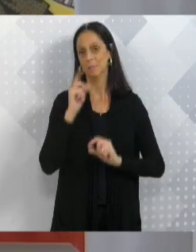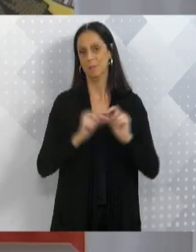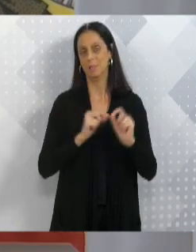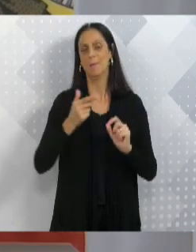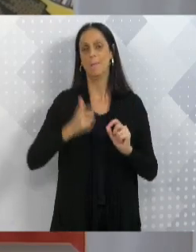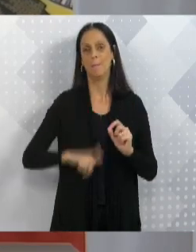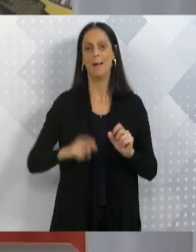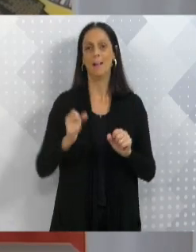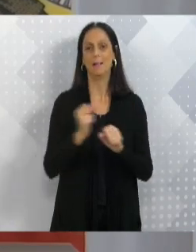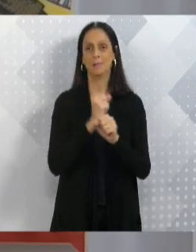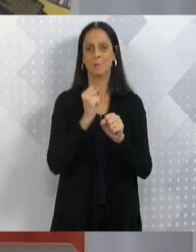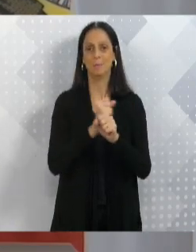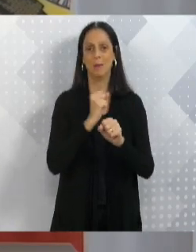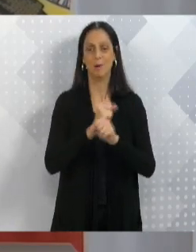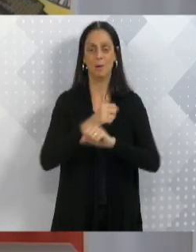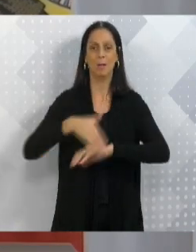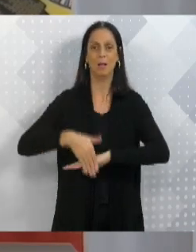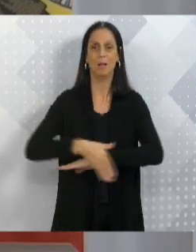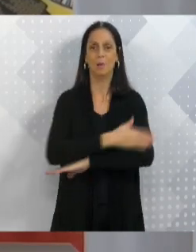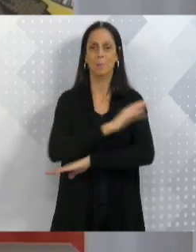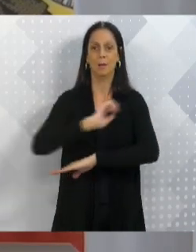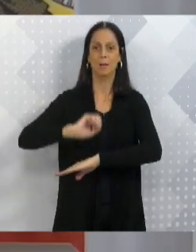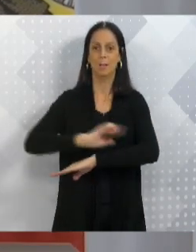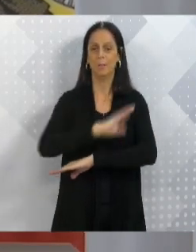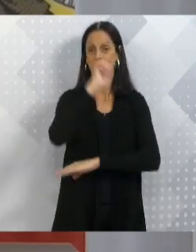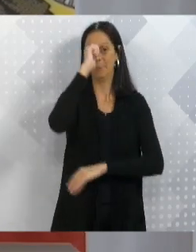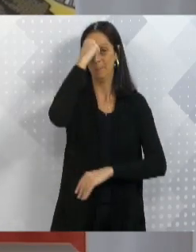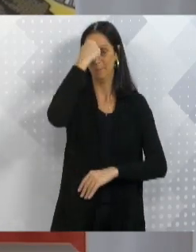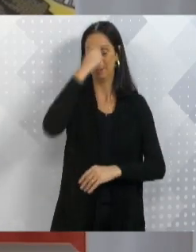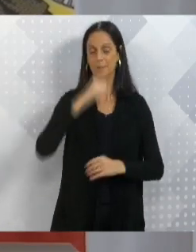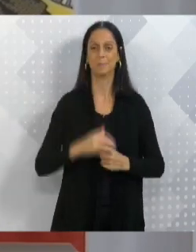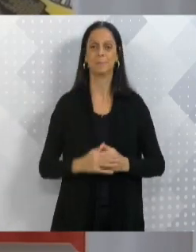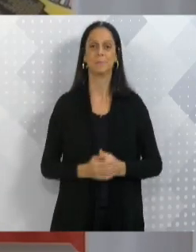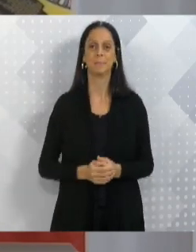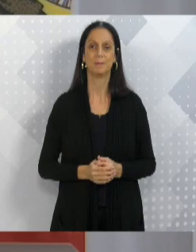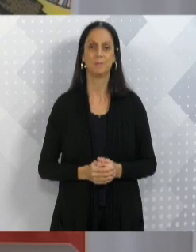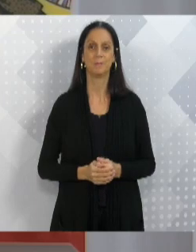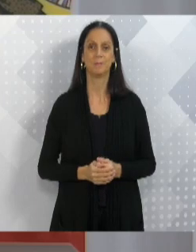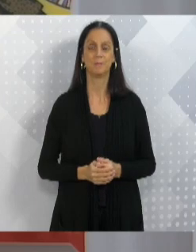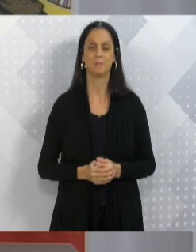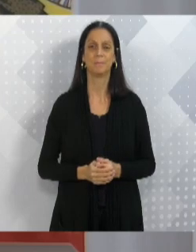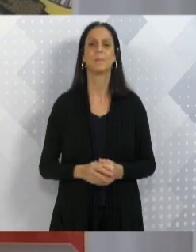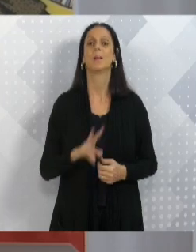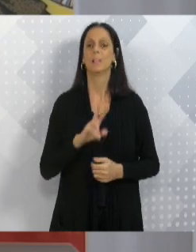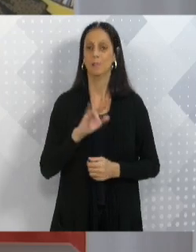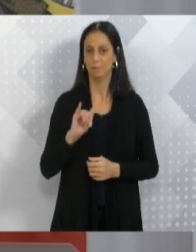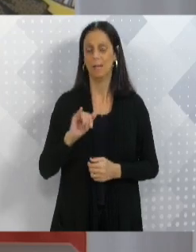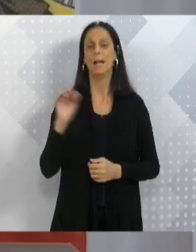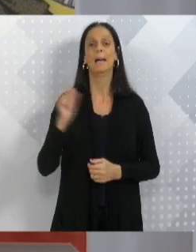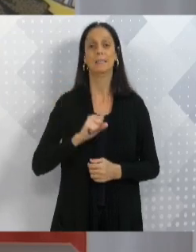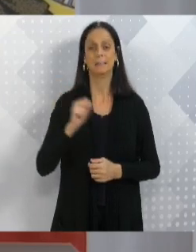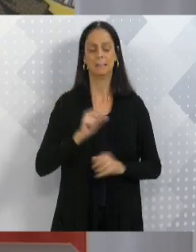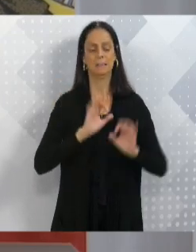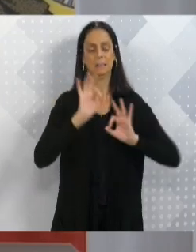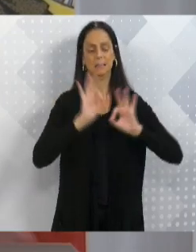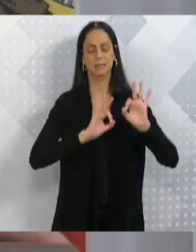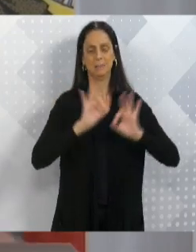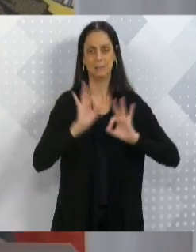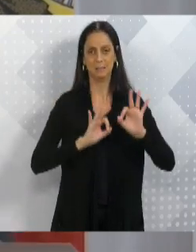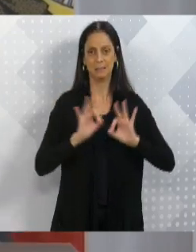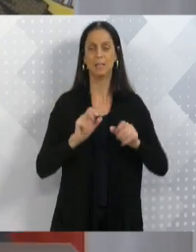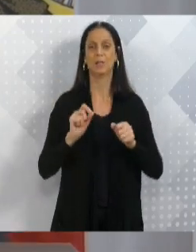obra de pavimentação, e esta realmente vai ser totalmente refeita, que